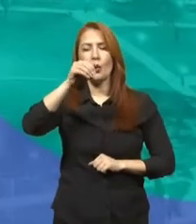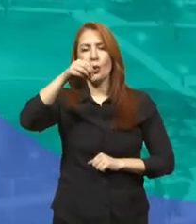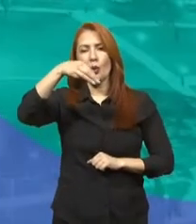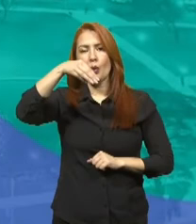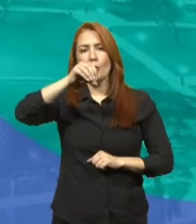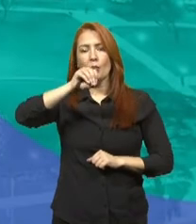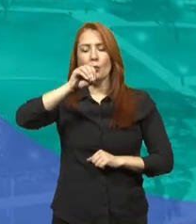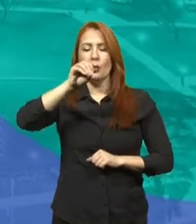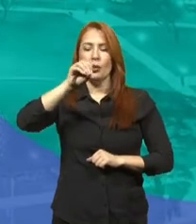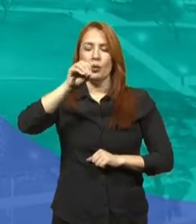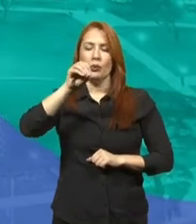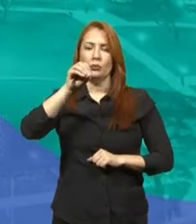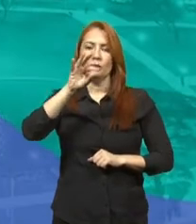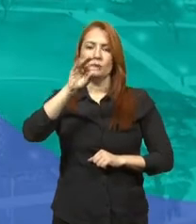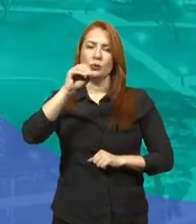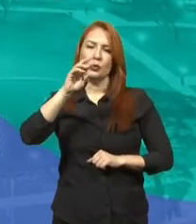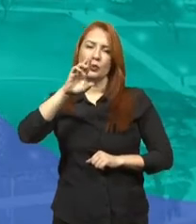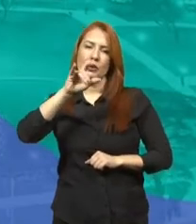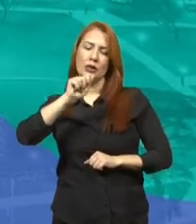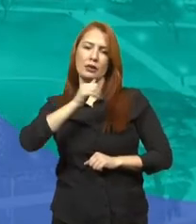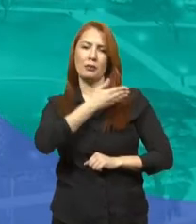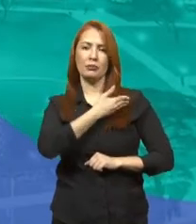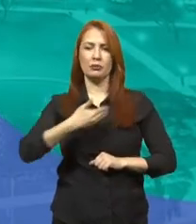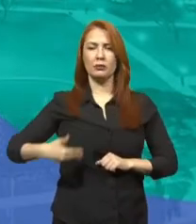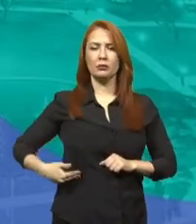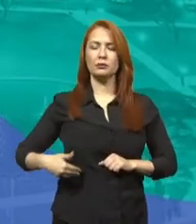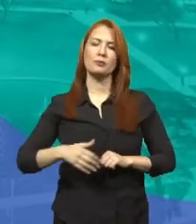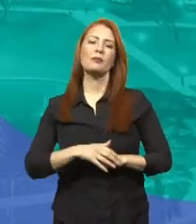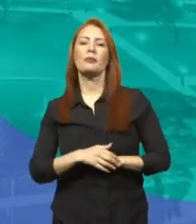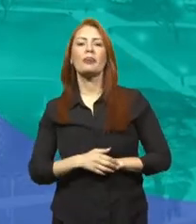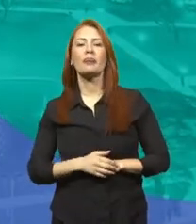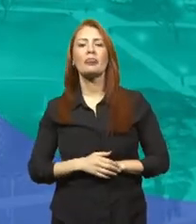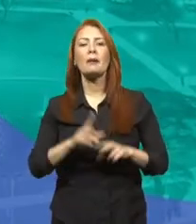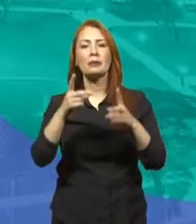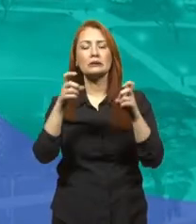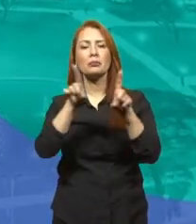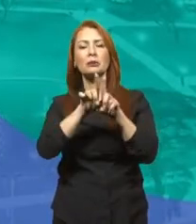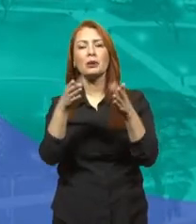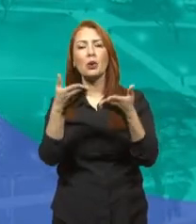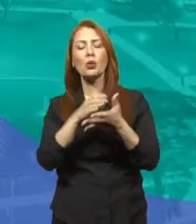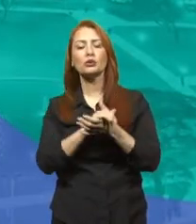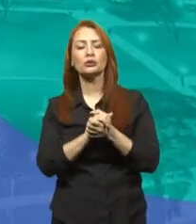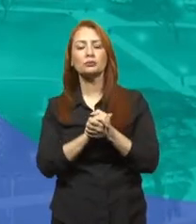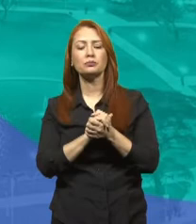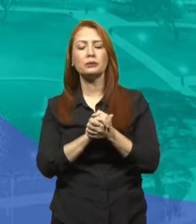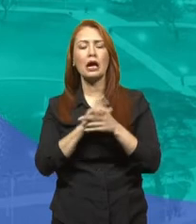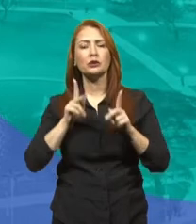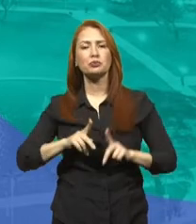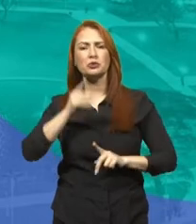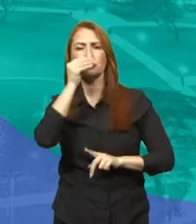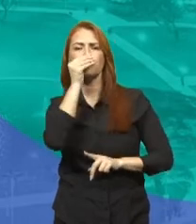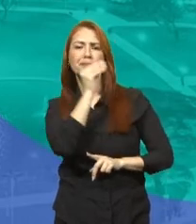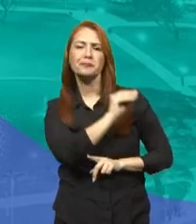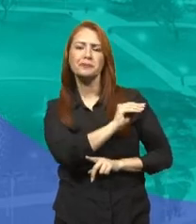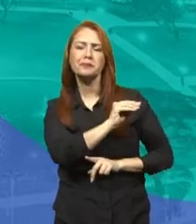gente percebe que não tem muito... O pessoal não tem dado muita importância, que é